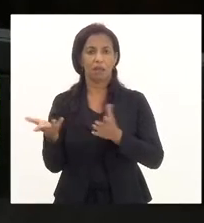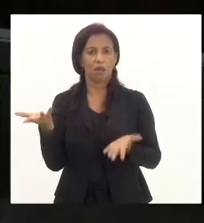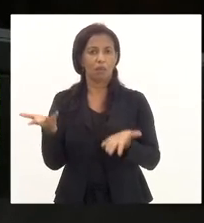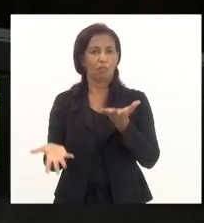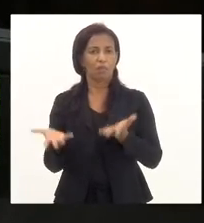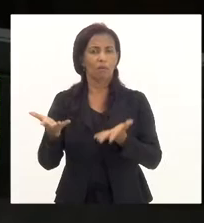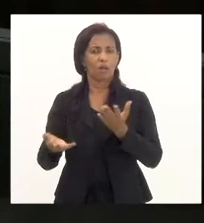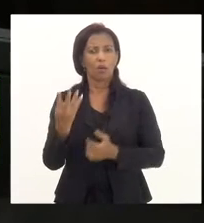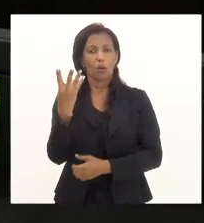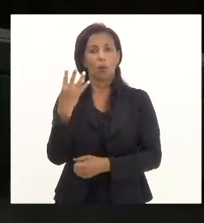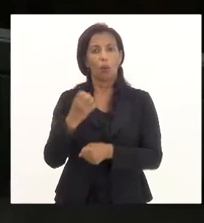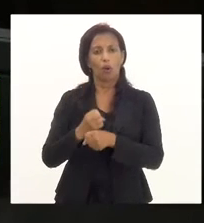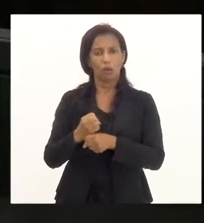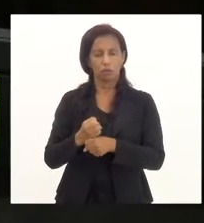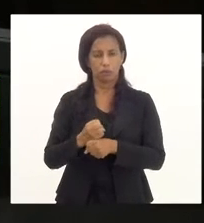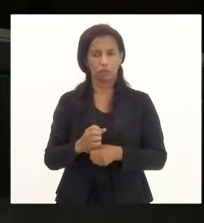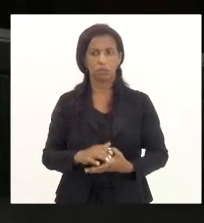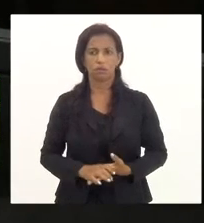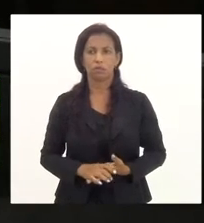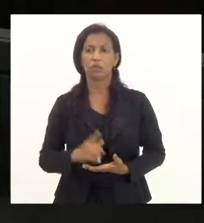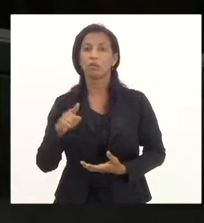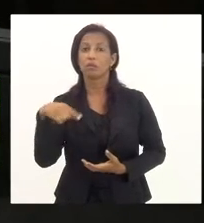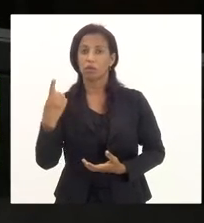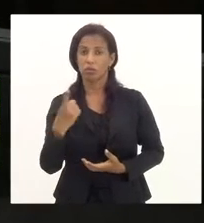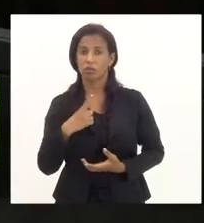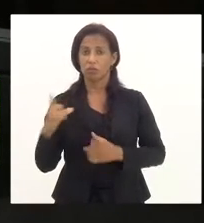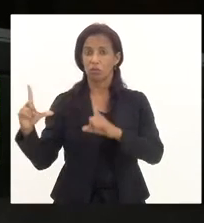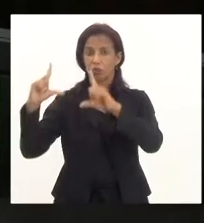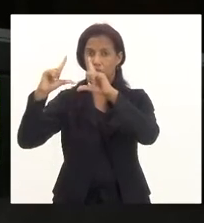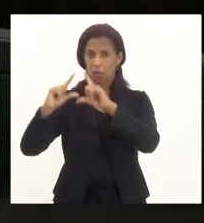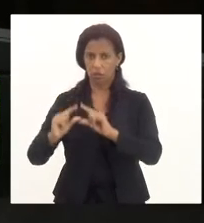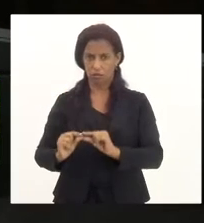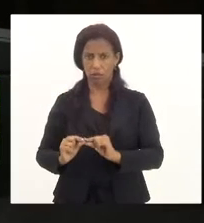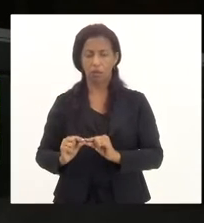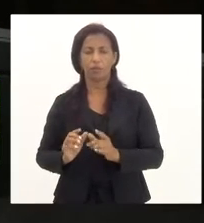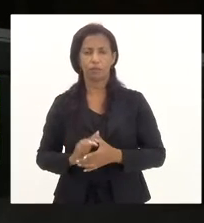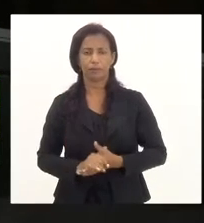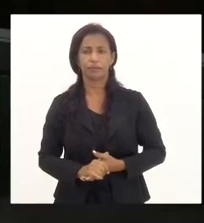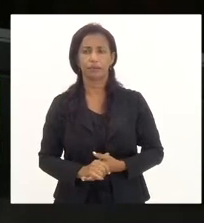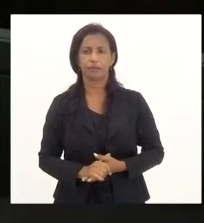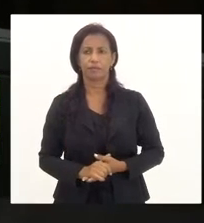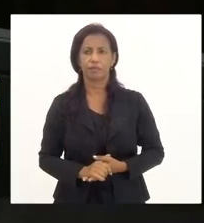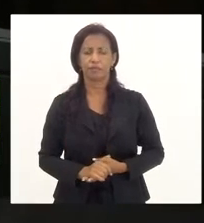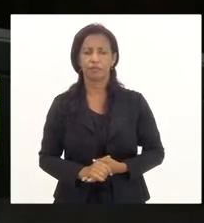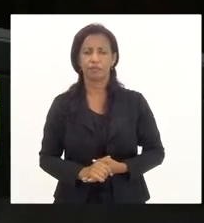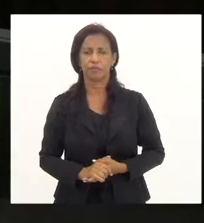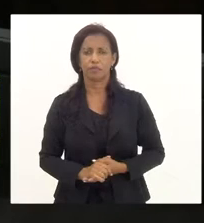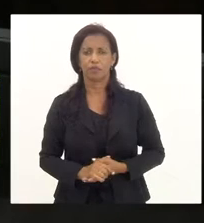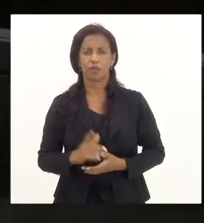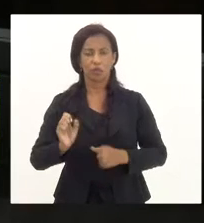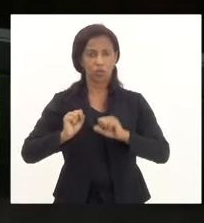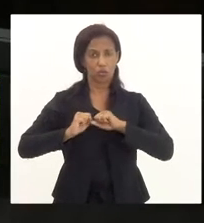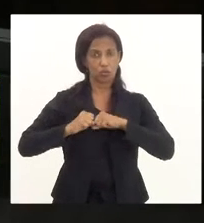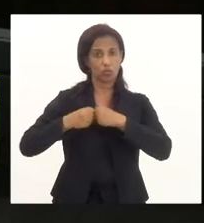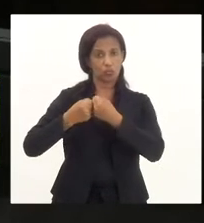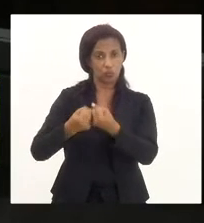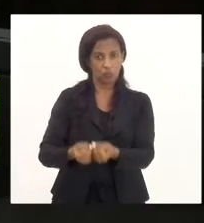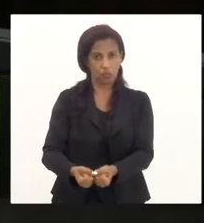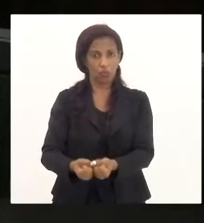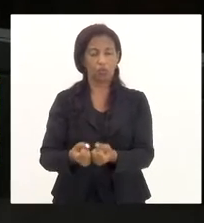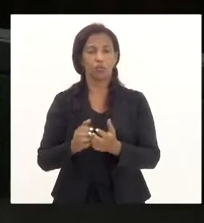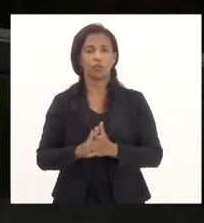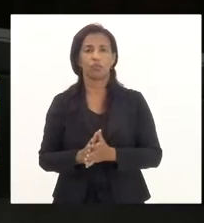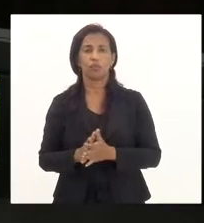balanço dos últimos quatro anos nós temos sim uma redução significativa é fruto de esforços de